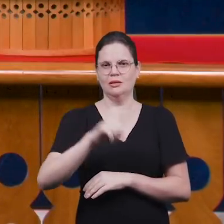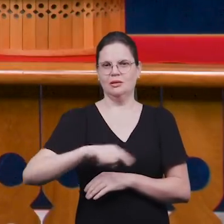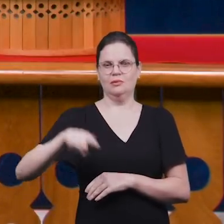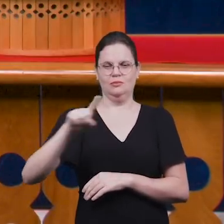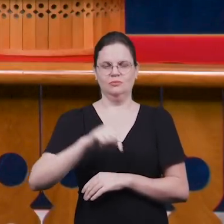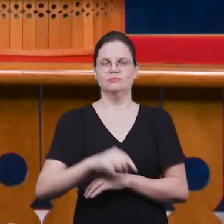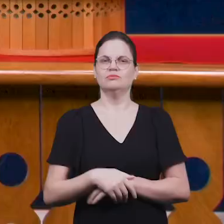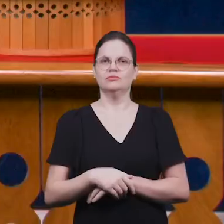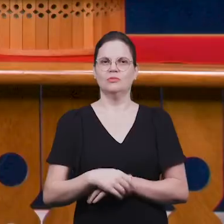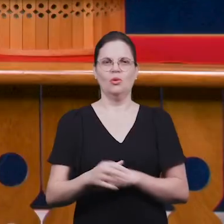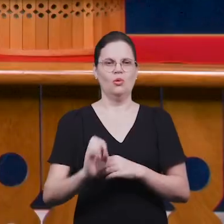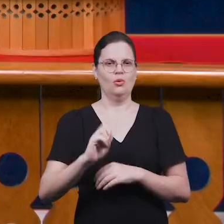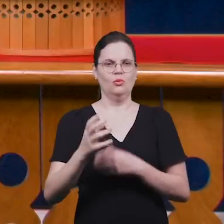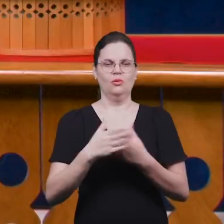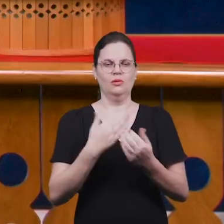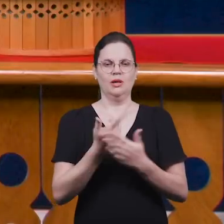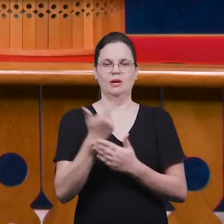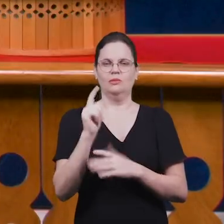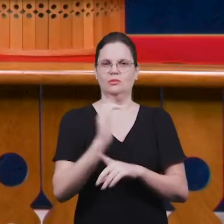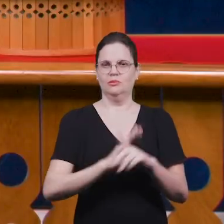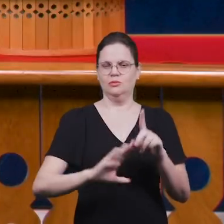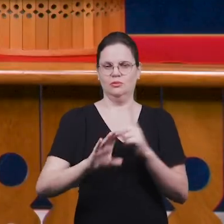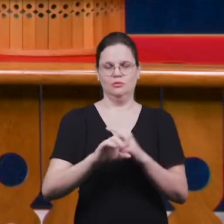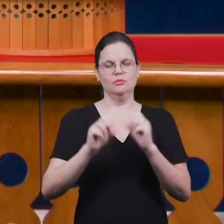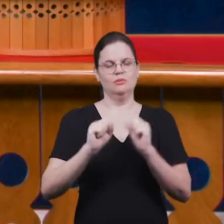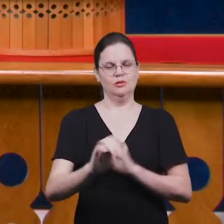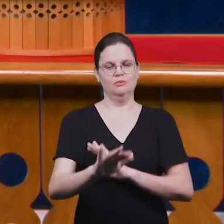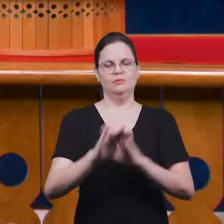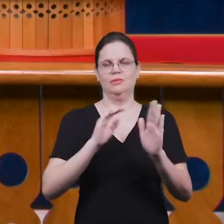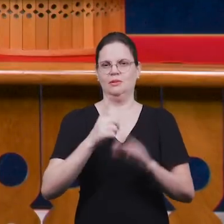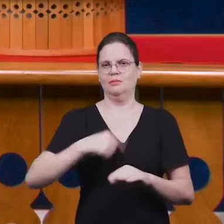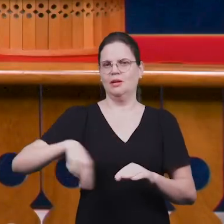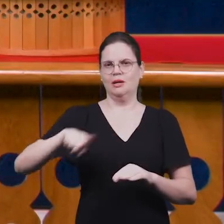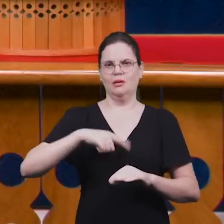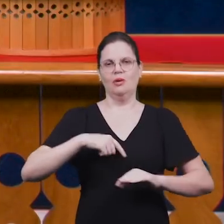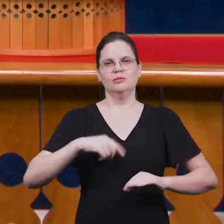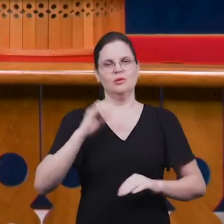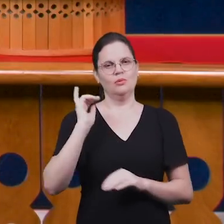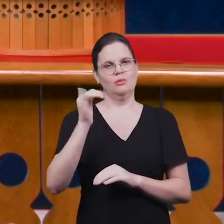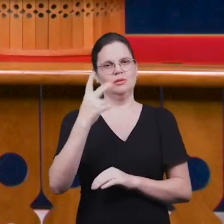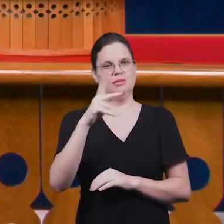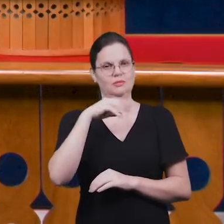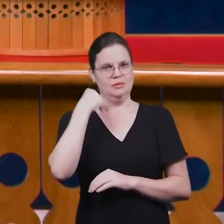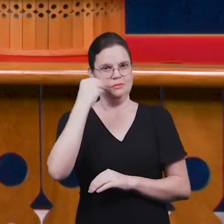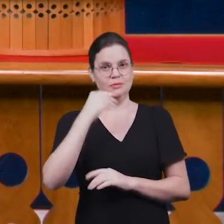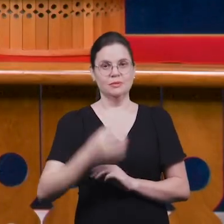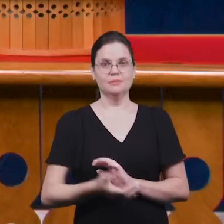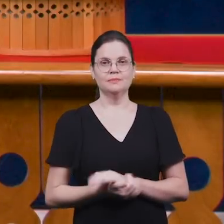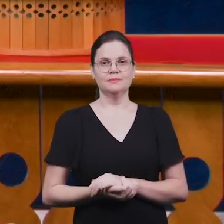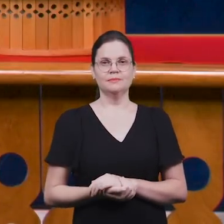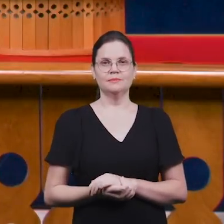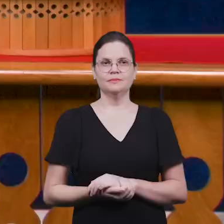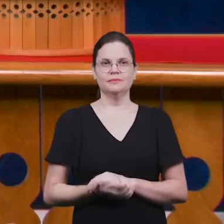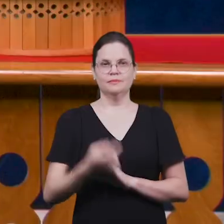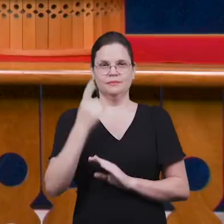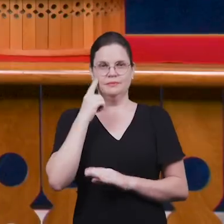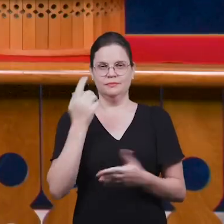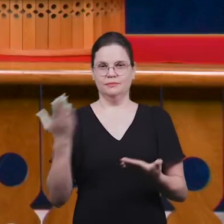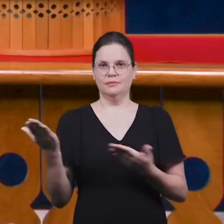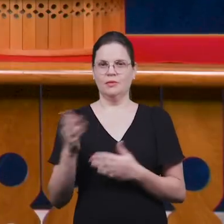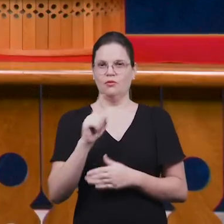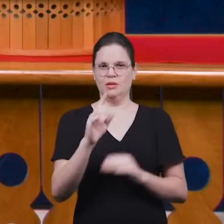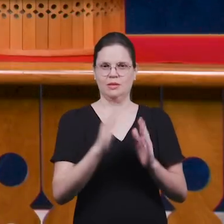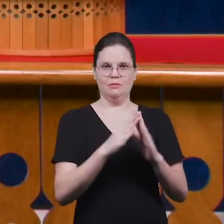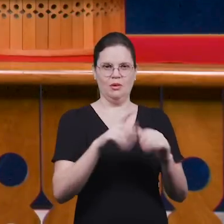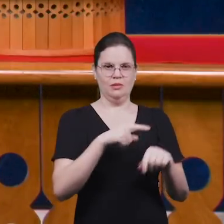programa, com este culto ou qualquer outro culto que você tenha participado conosco. Nós temos